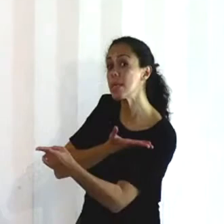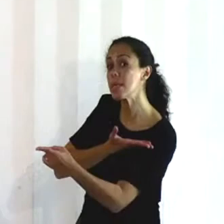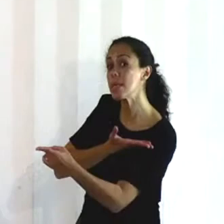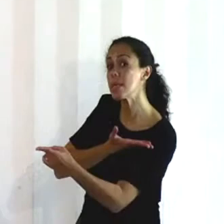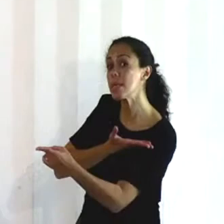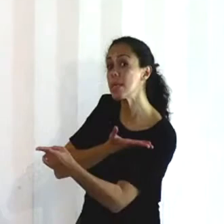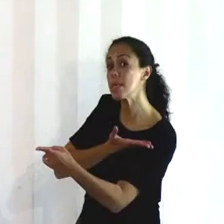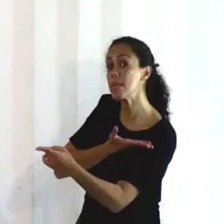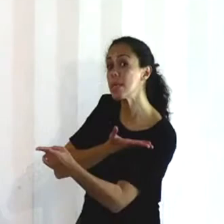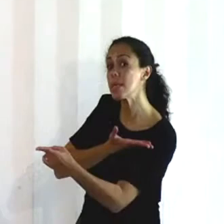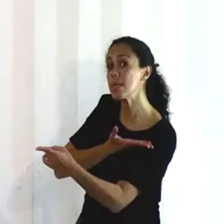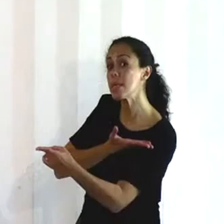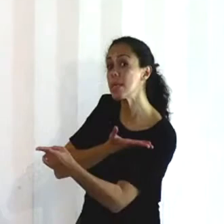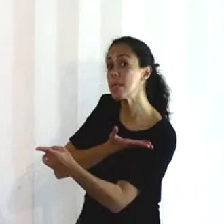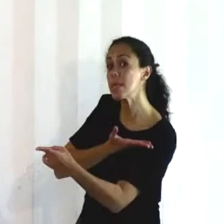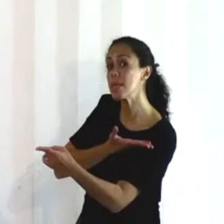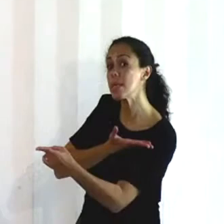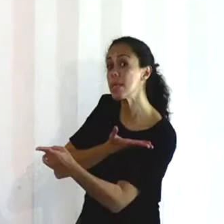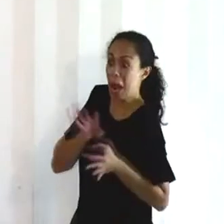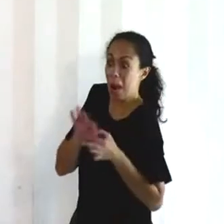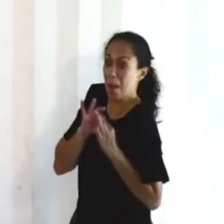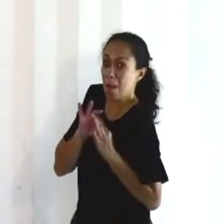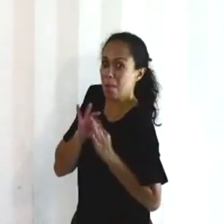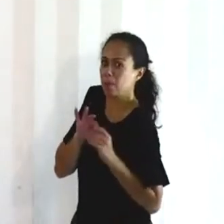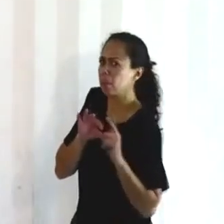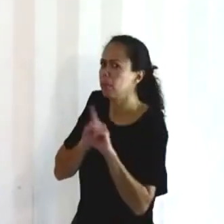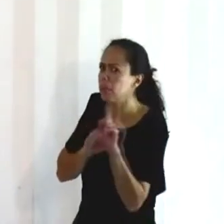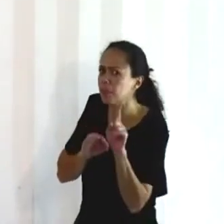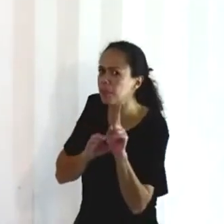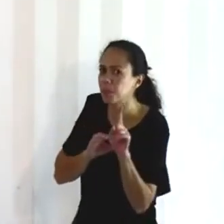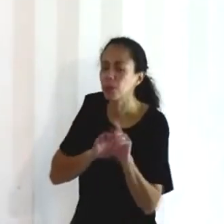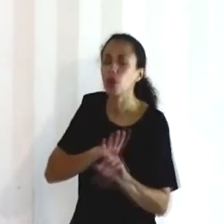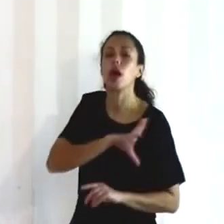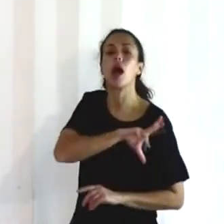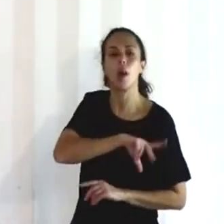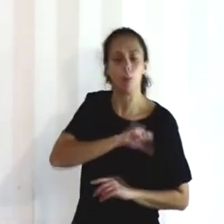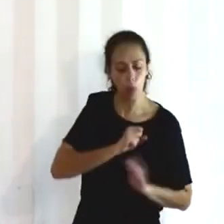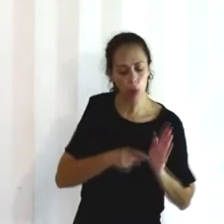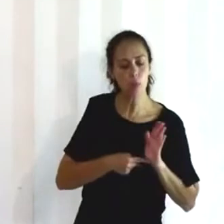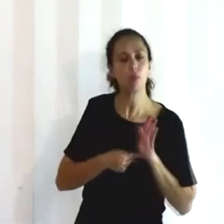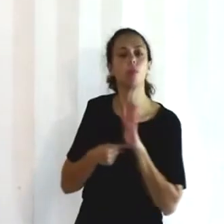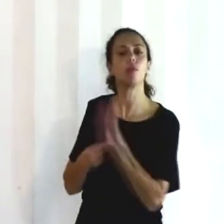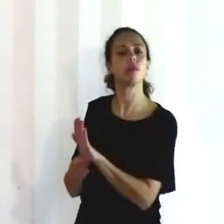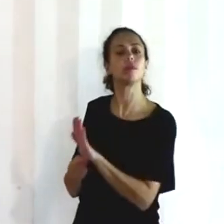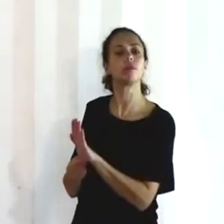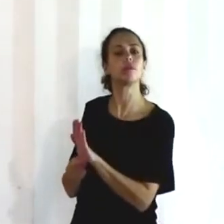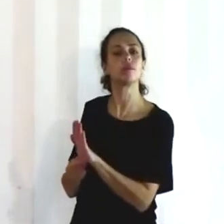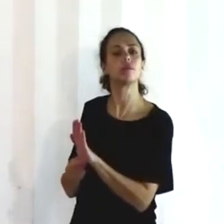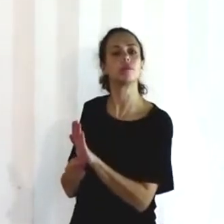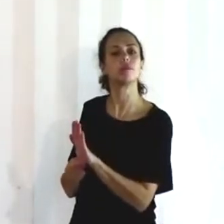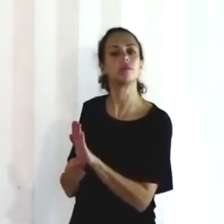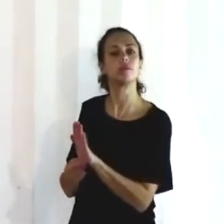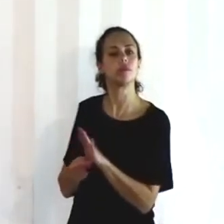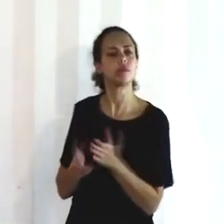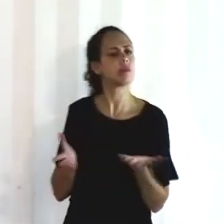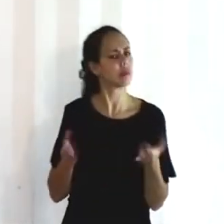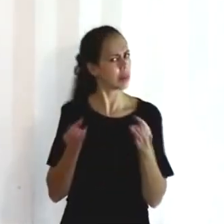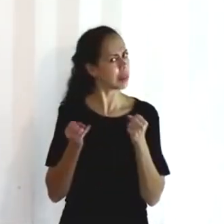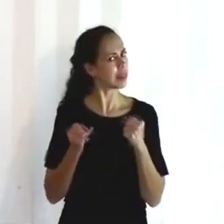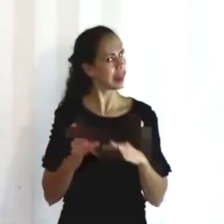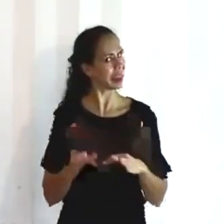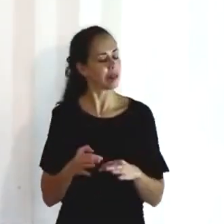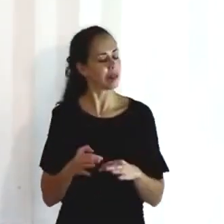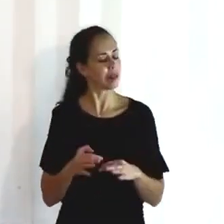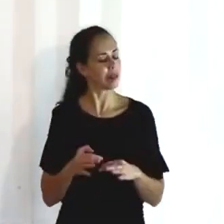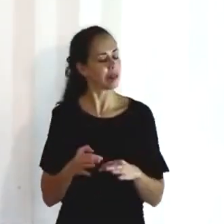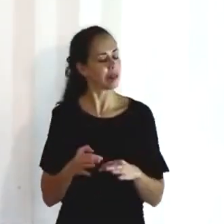coisas contraditórias entre si, mas a palavra de Deus diz que o amor deve existir até aos inimigos. Ou seja, a